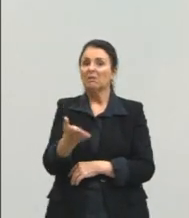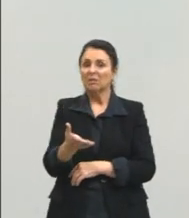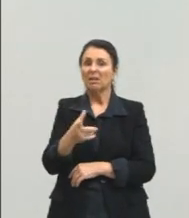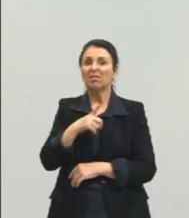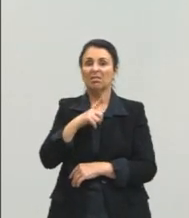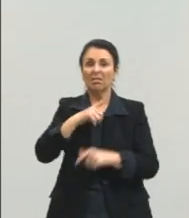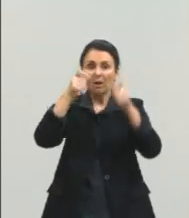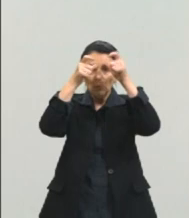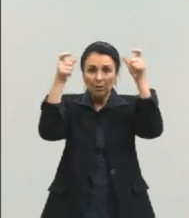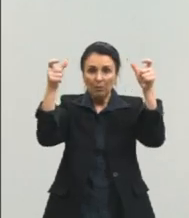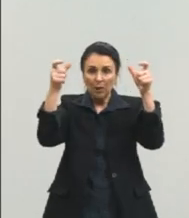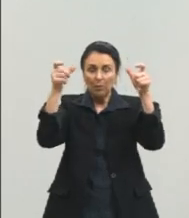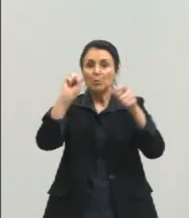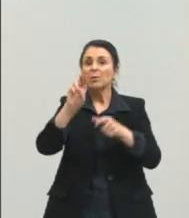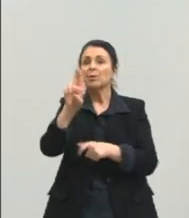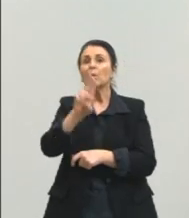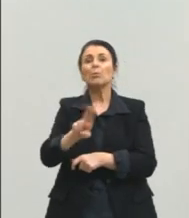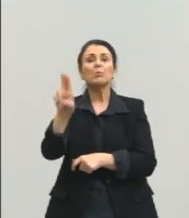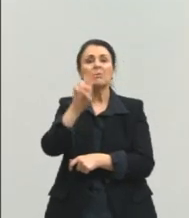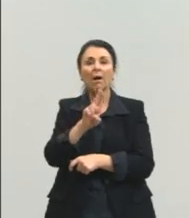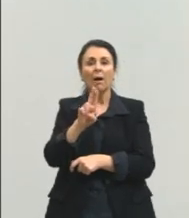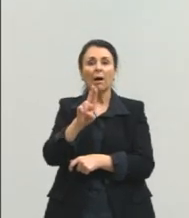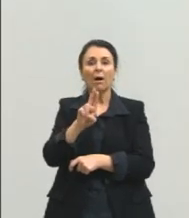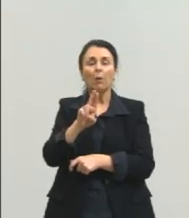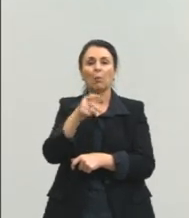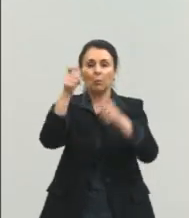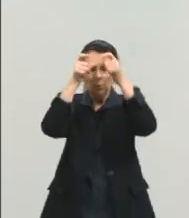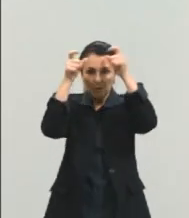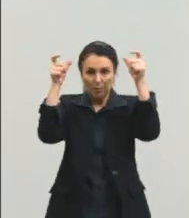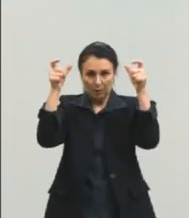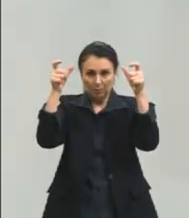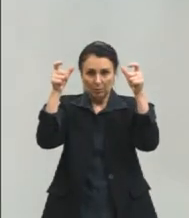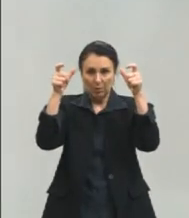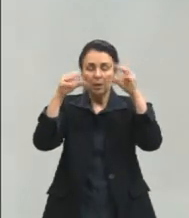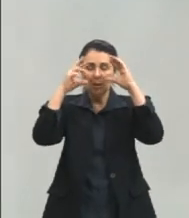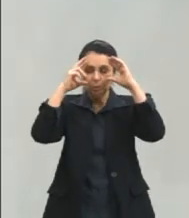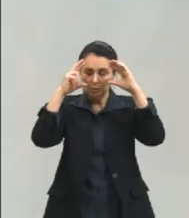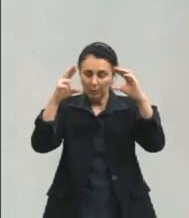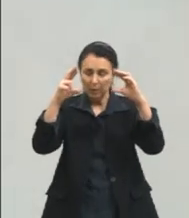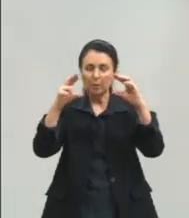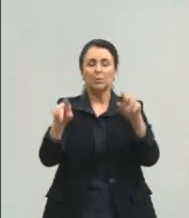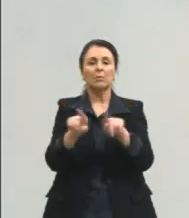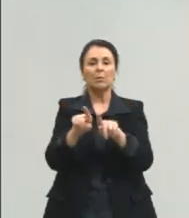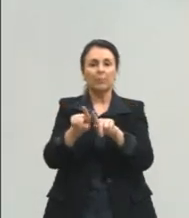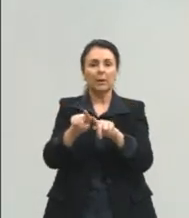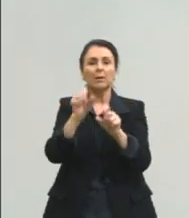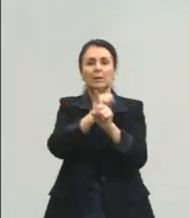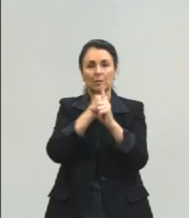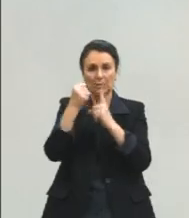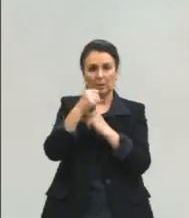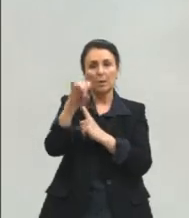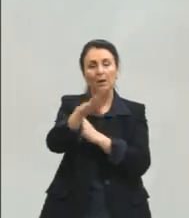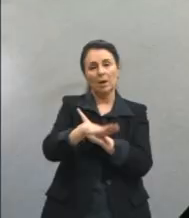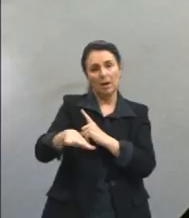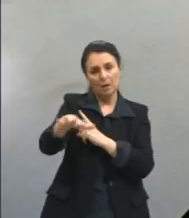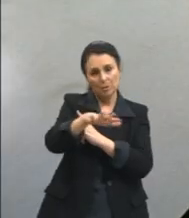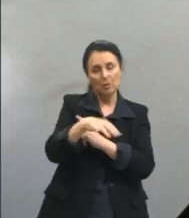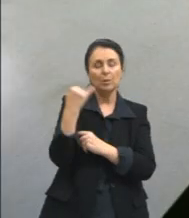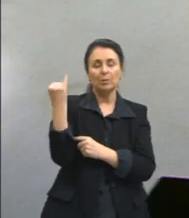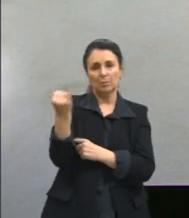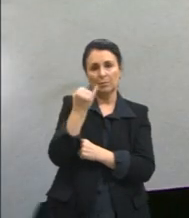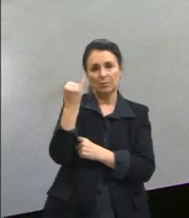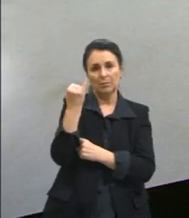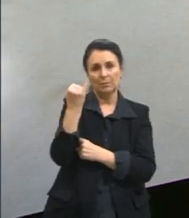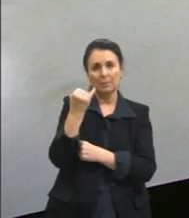é conhecido e respeitado pela sociedade. Perfeito. Perfeito, é isso aí. Pessoal,